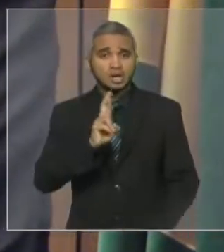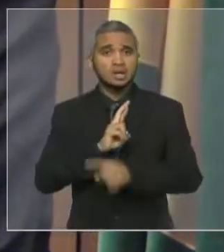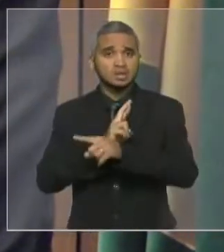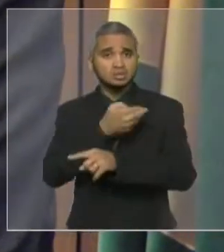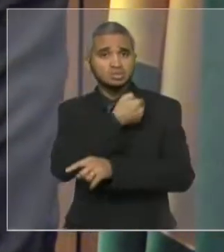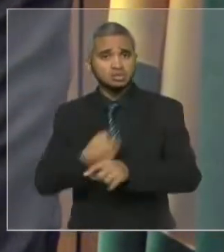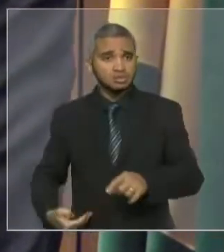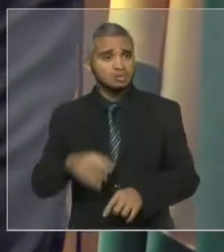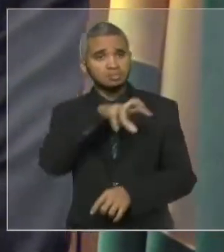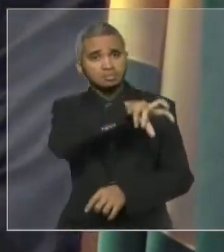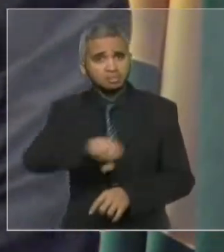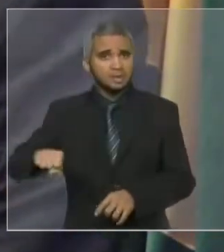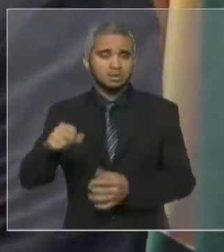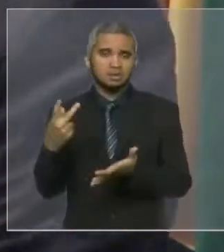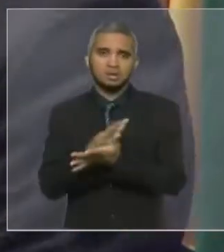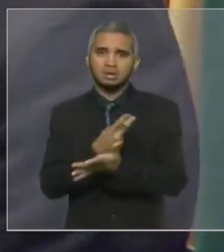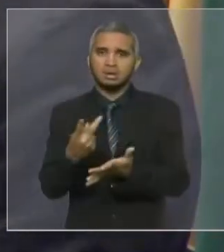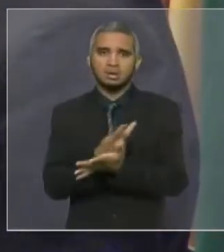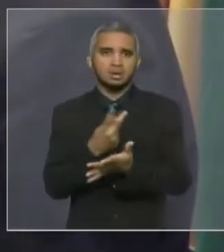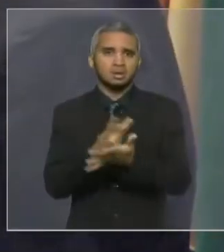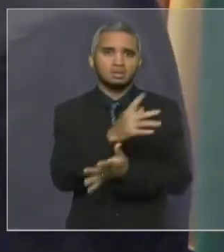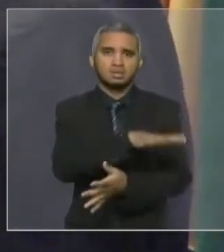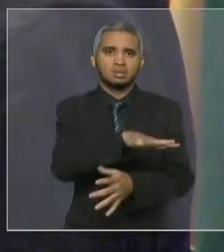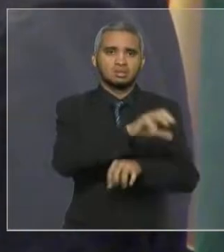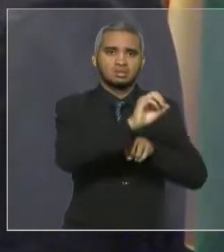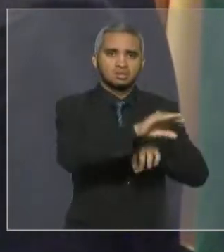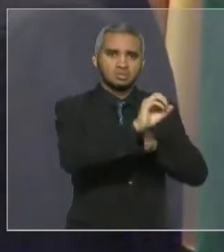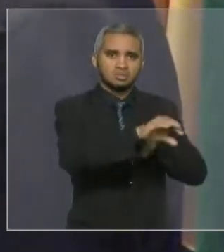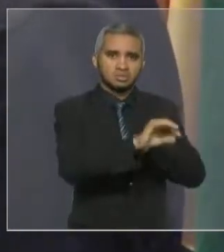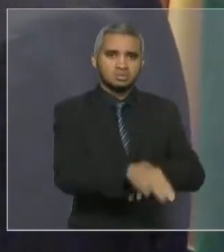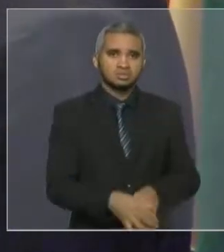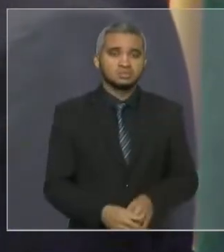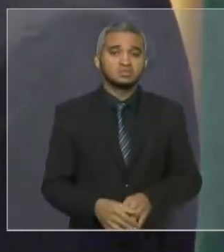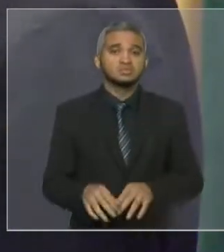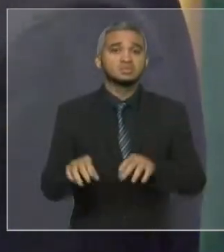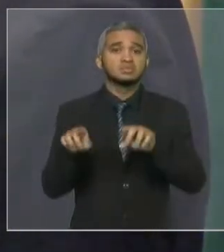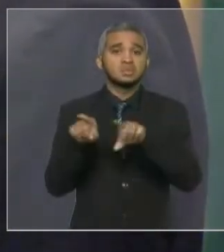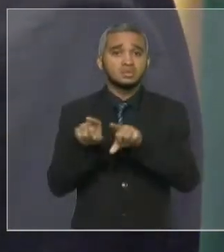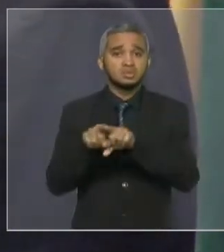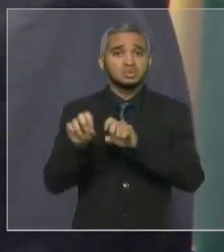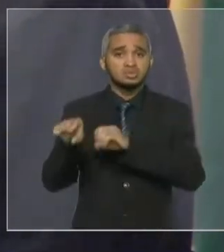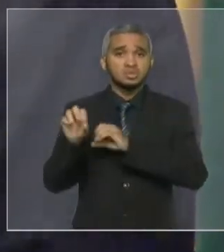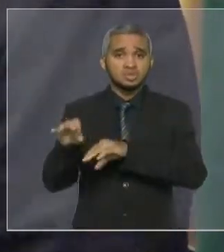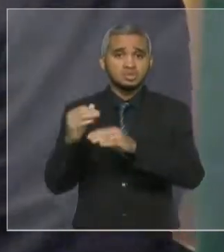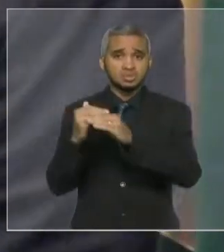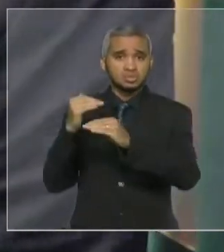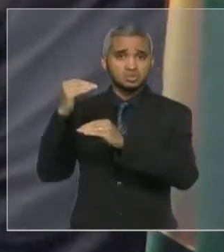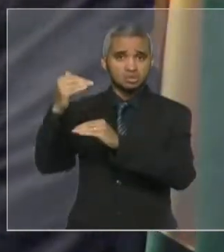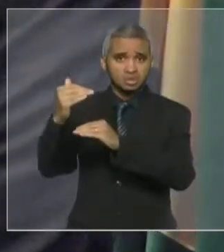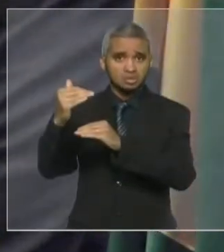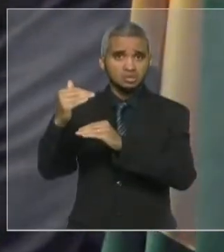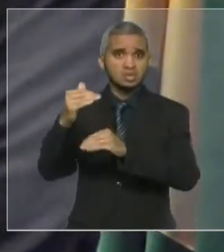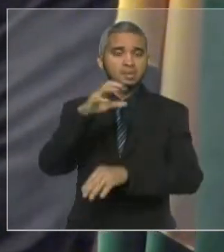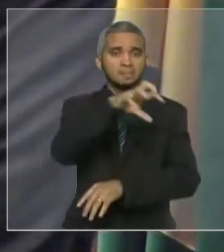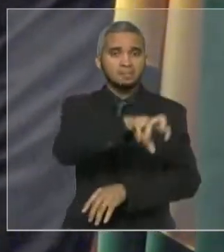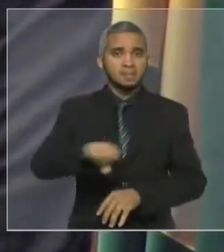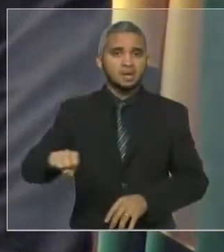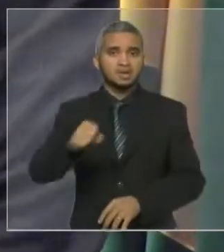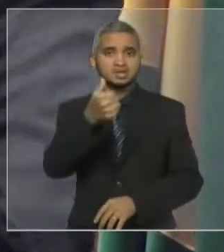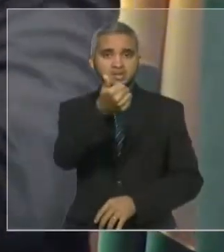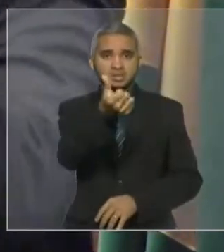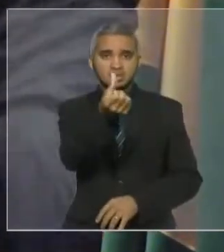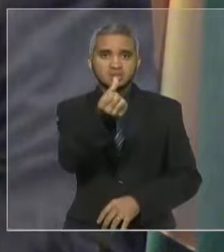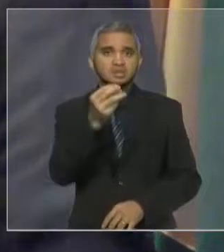ensino básico. No ensino superior, ele retira também indevidamente 16 milhões de